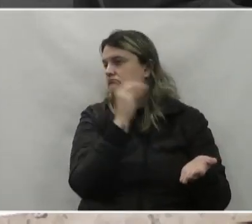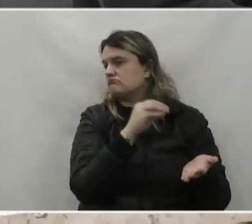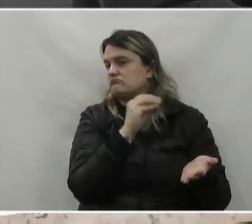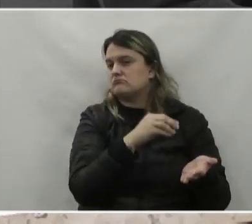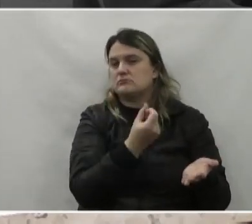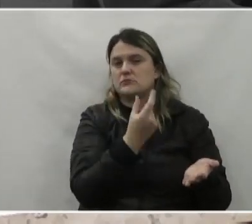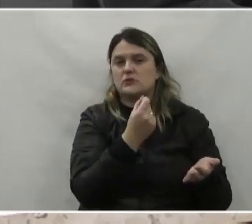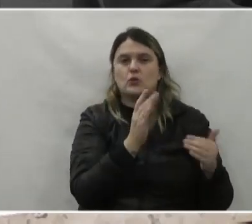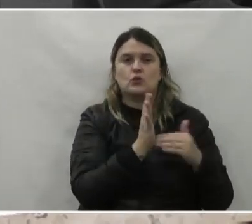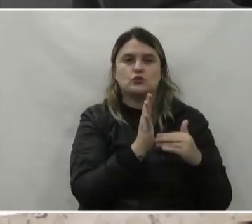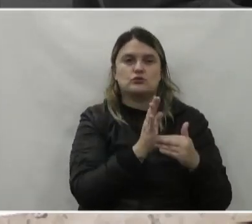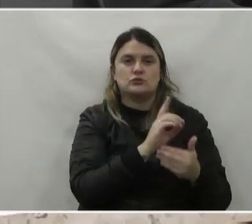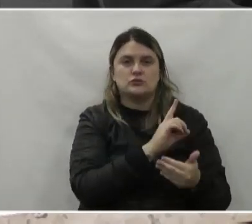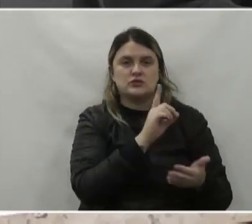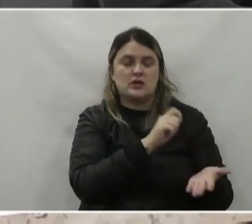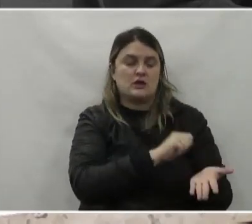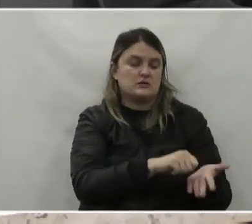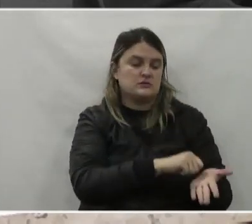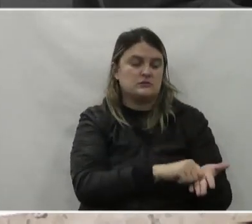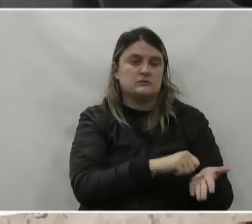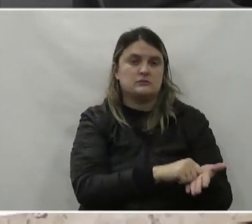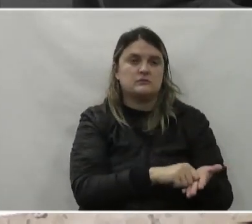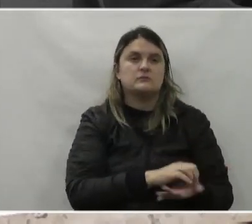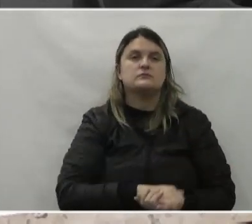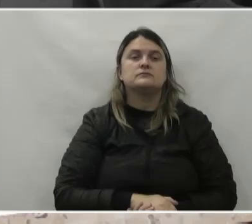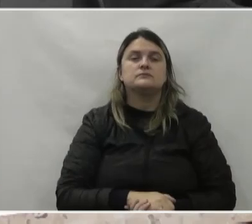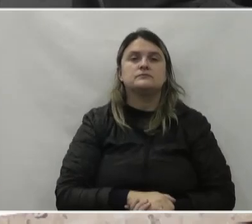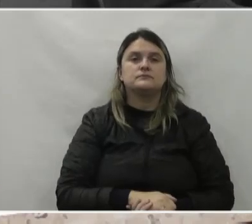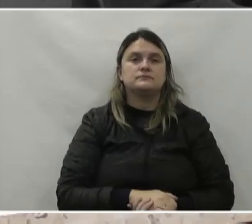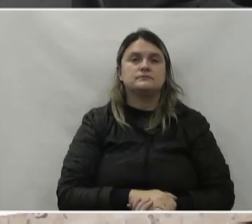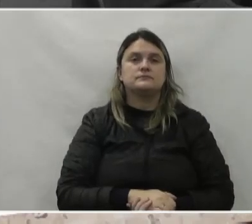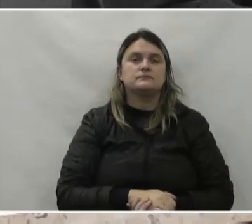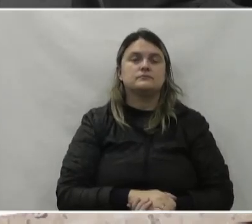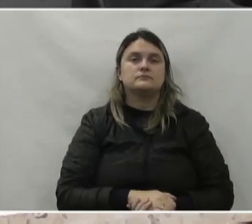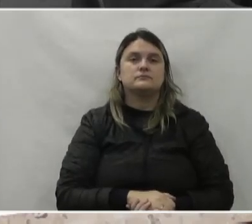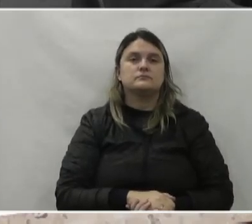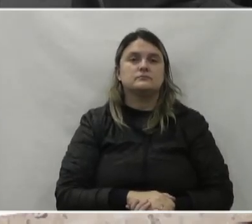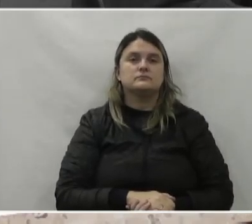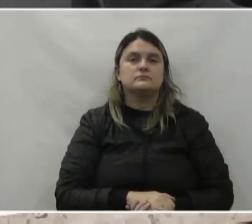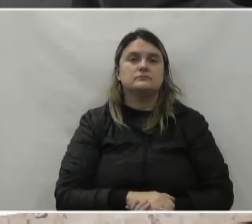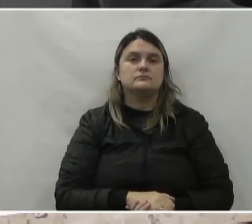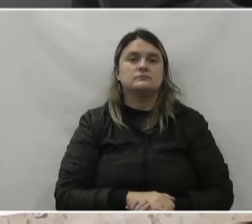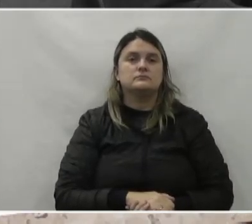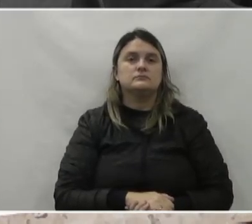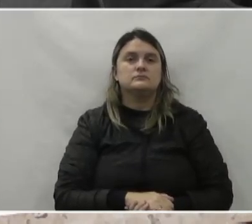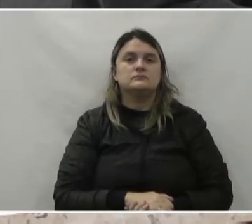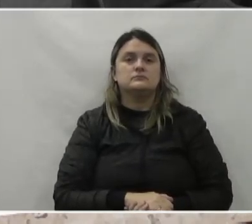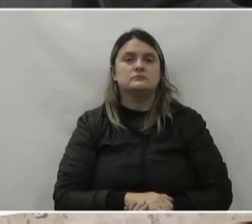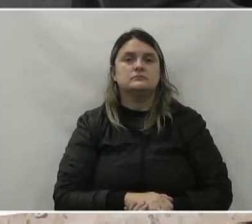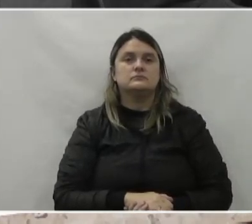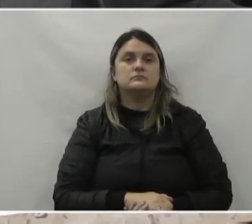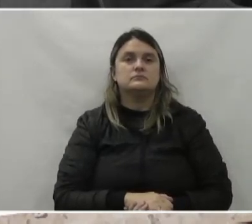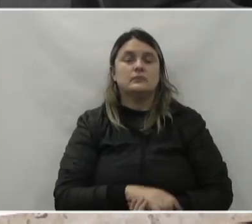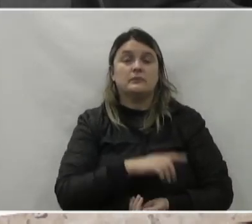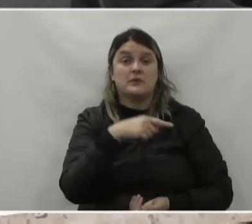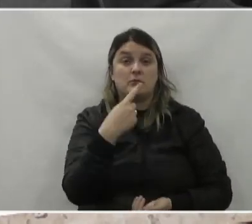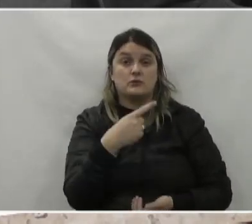no último dia, rapidamente, né? Aí veio um novo